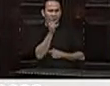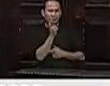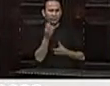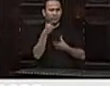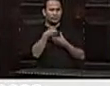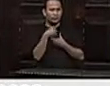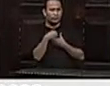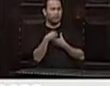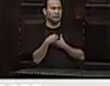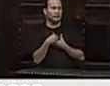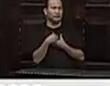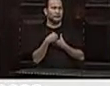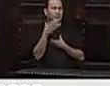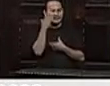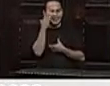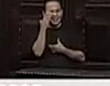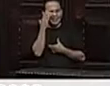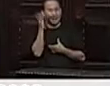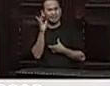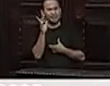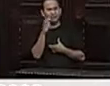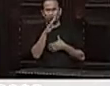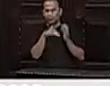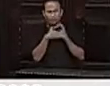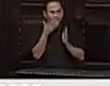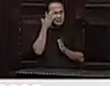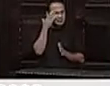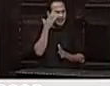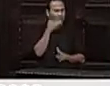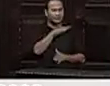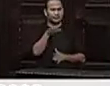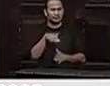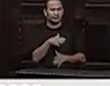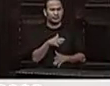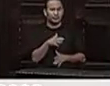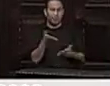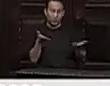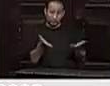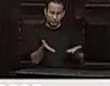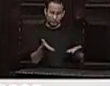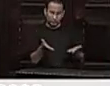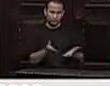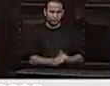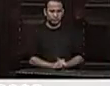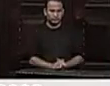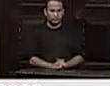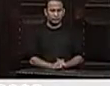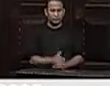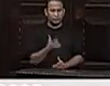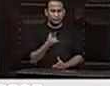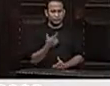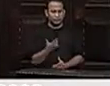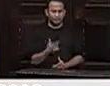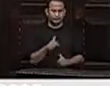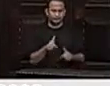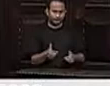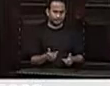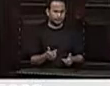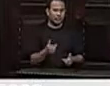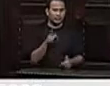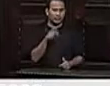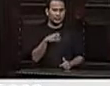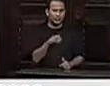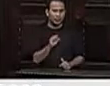isso de que se trata. Todo mundo sabe disso. Todo mundo aqui sabe disso, né? Agora, não tem cabimento, e a proposta do PSOL